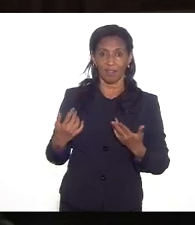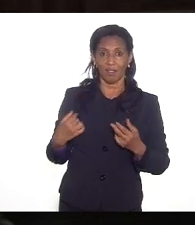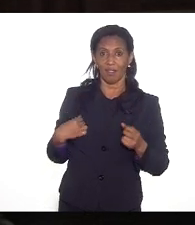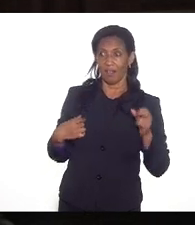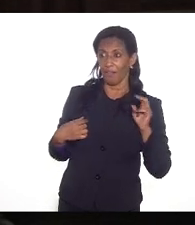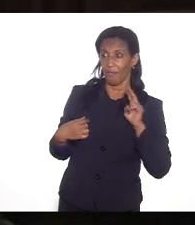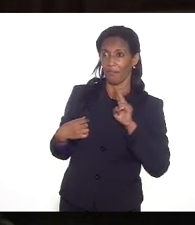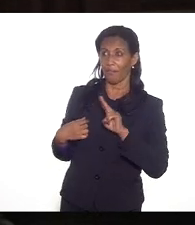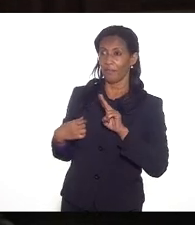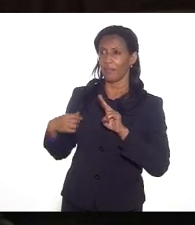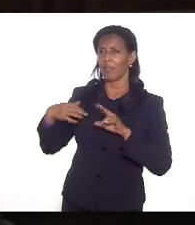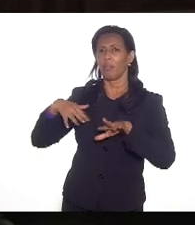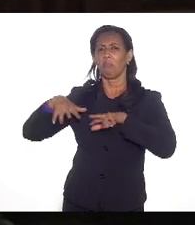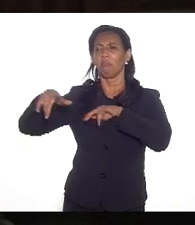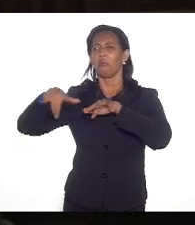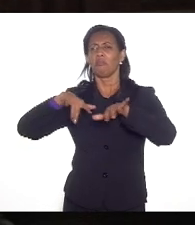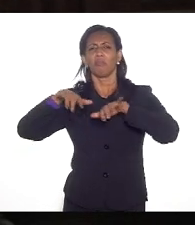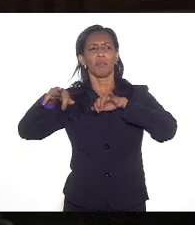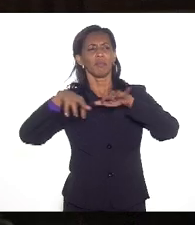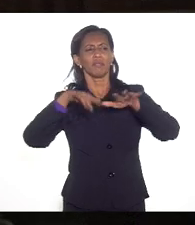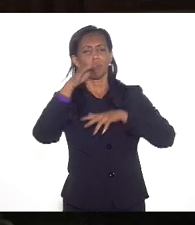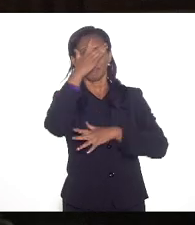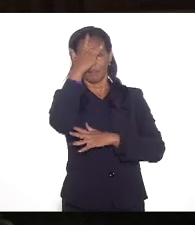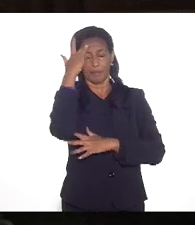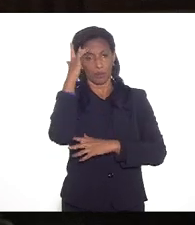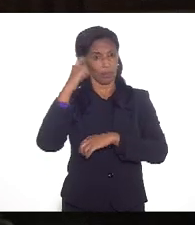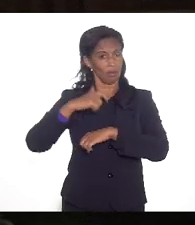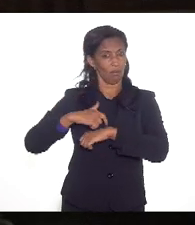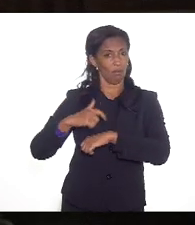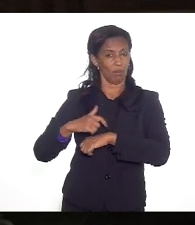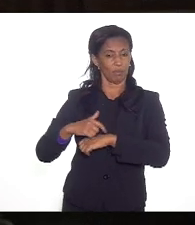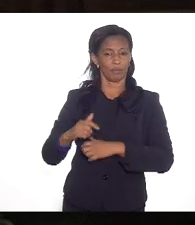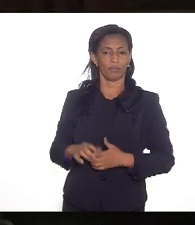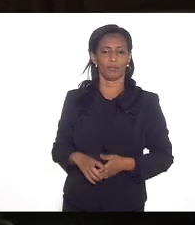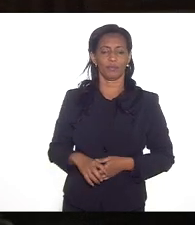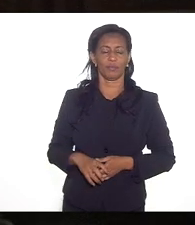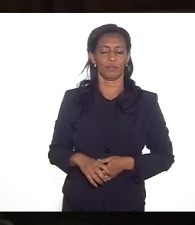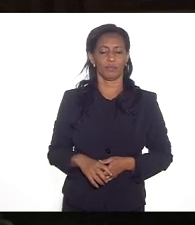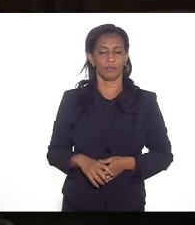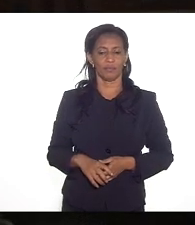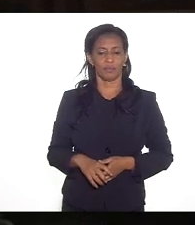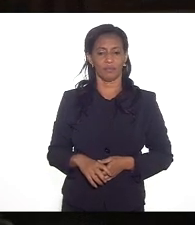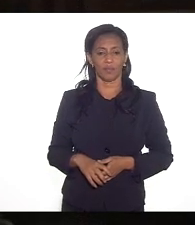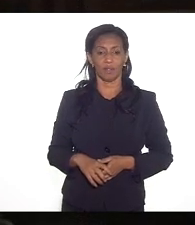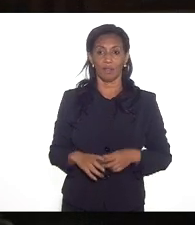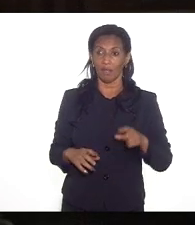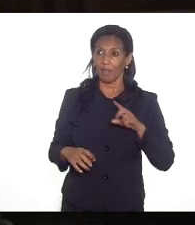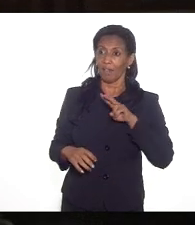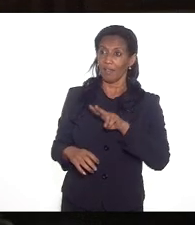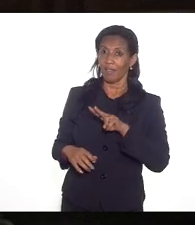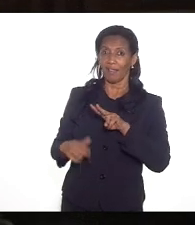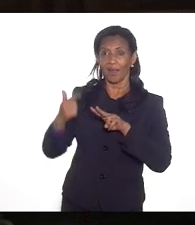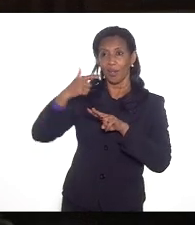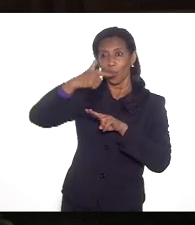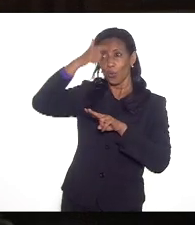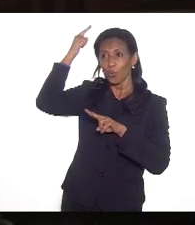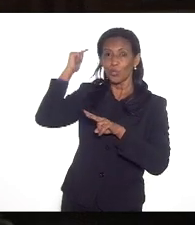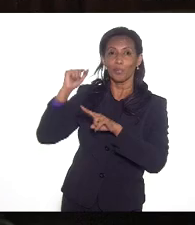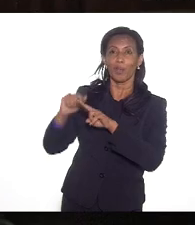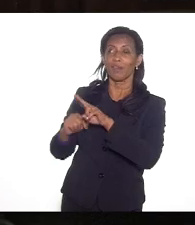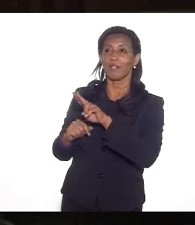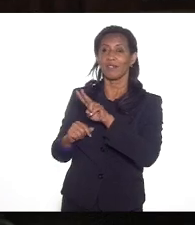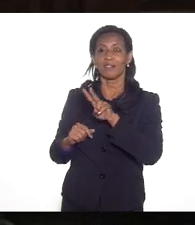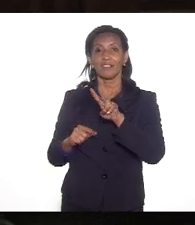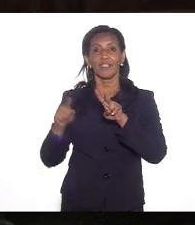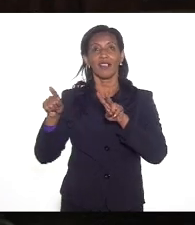vi uma movimentação diferente naquele momento e era o Luiz Paulo fazendo campanha